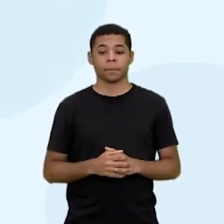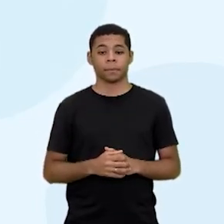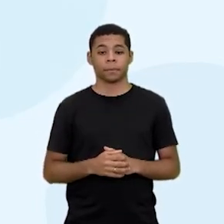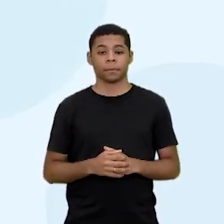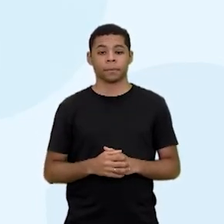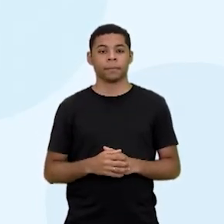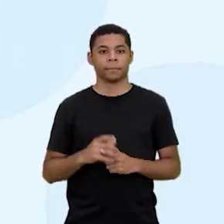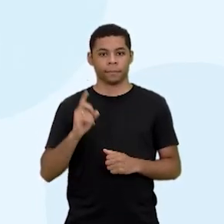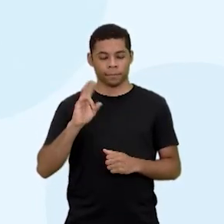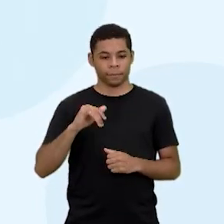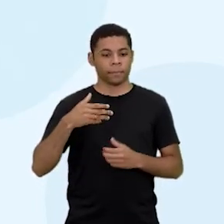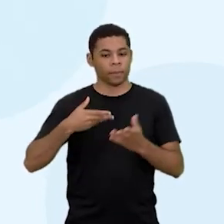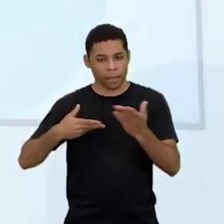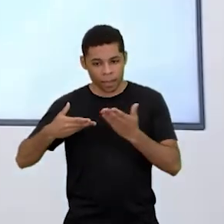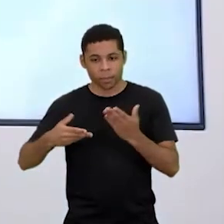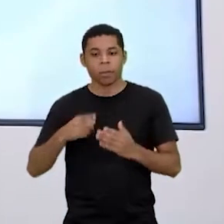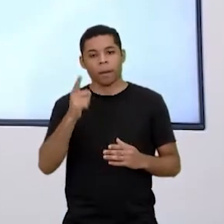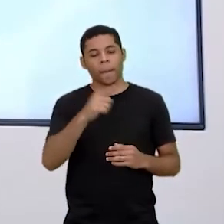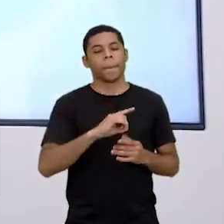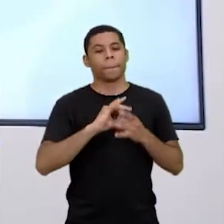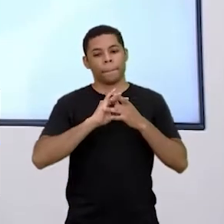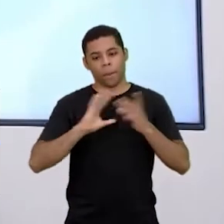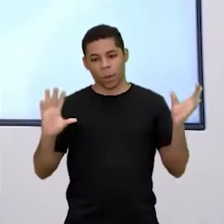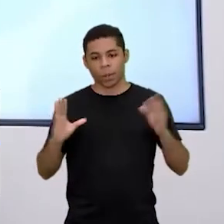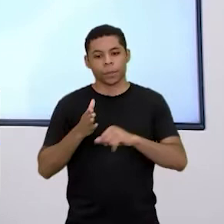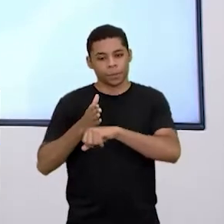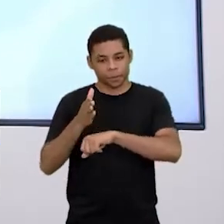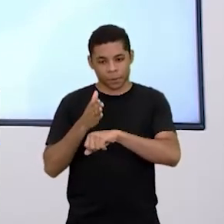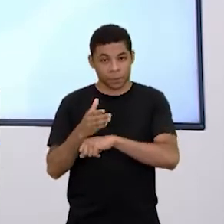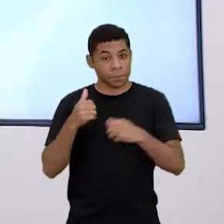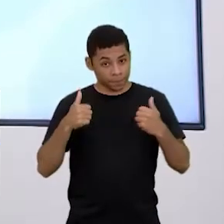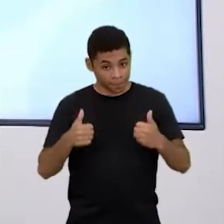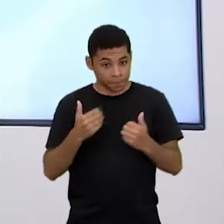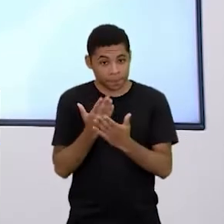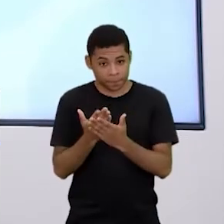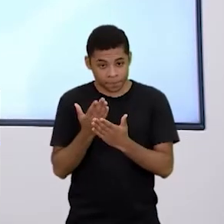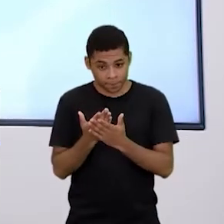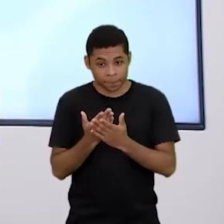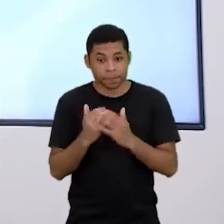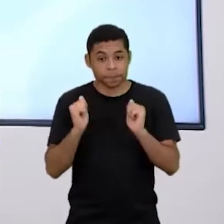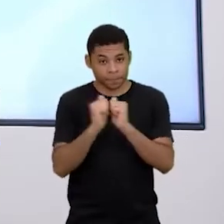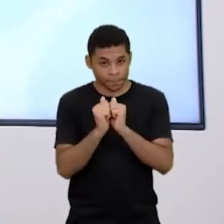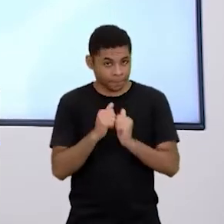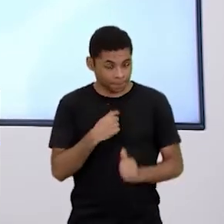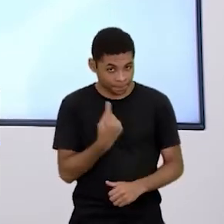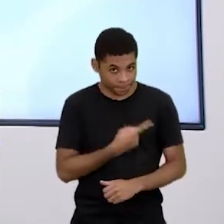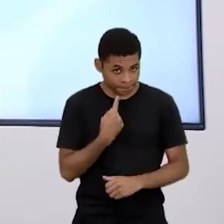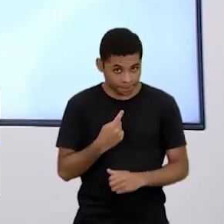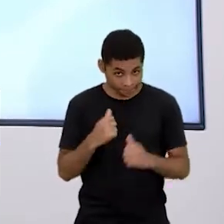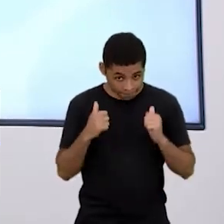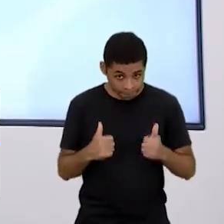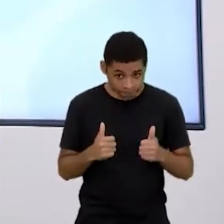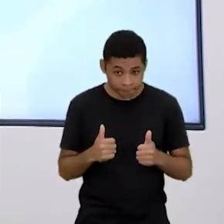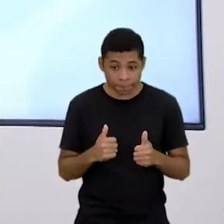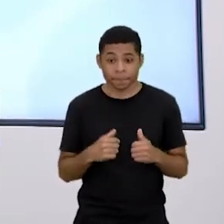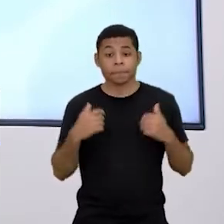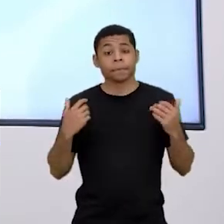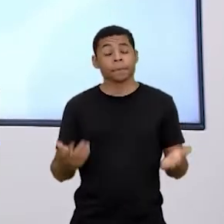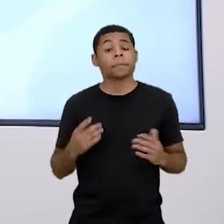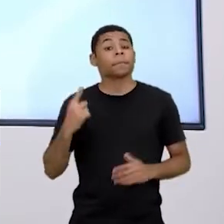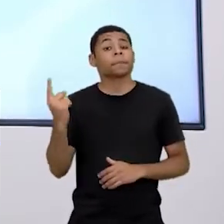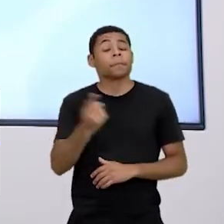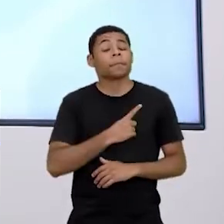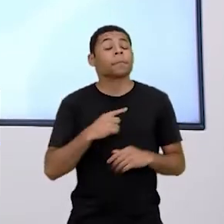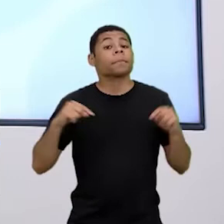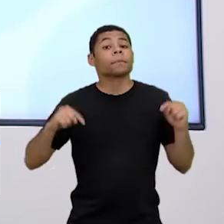da interação, em que vocês vão poder aí participar da aula com a gente. Então, olha só, o que a gente